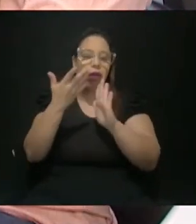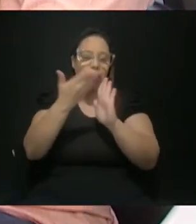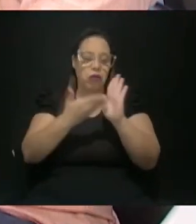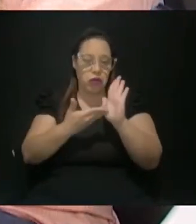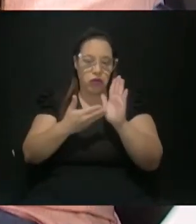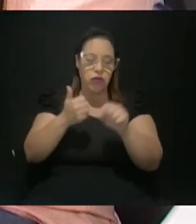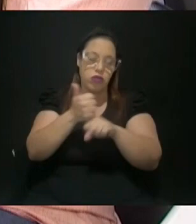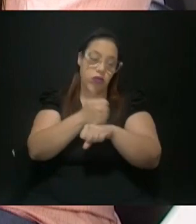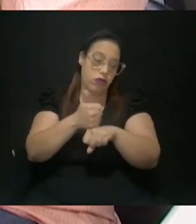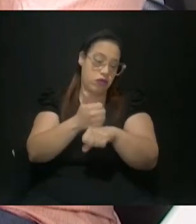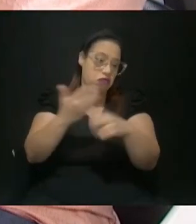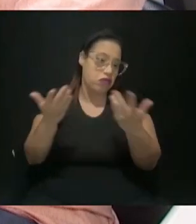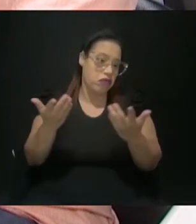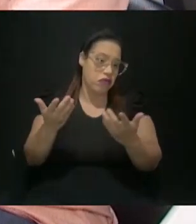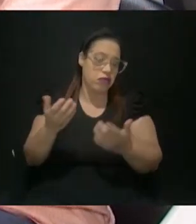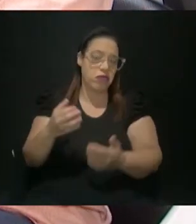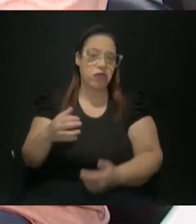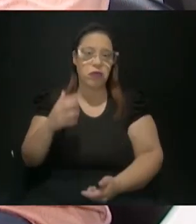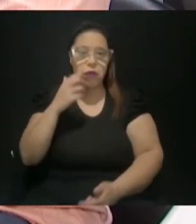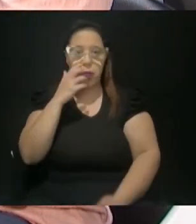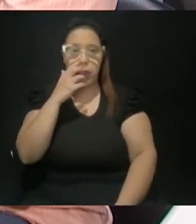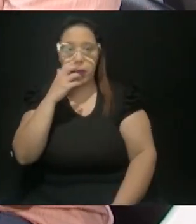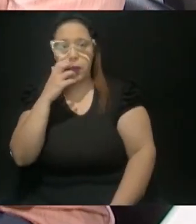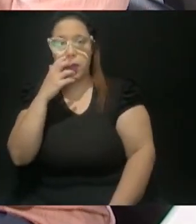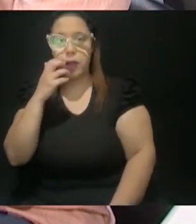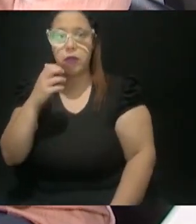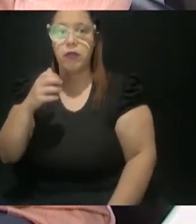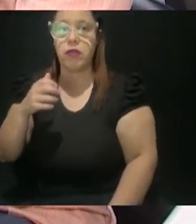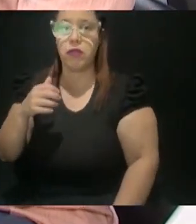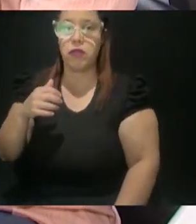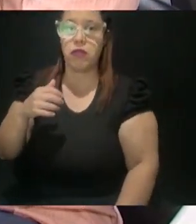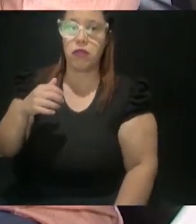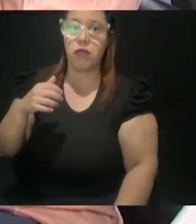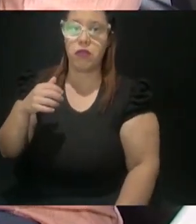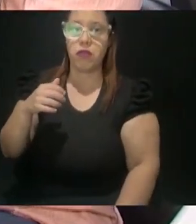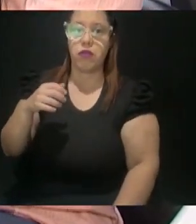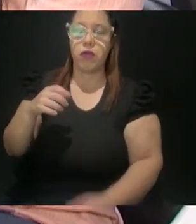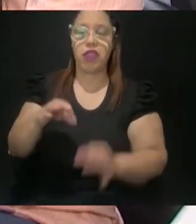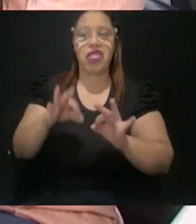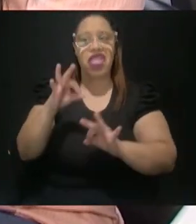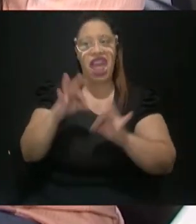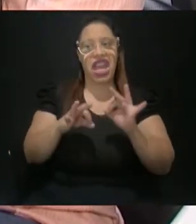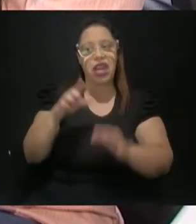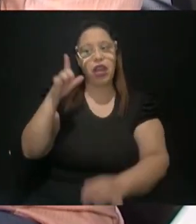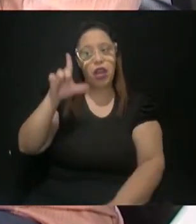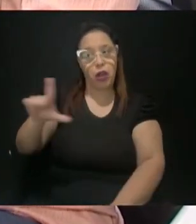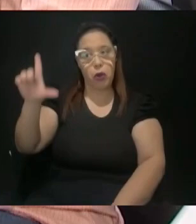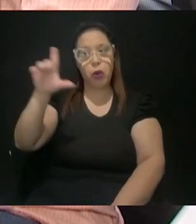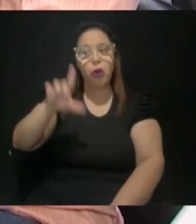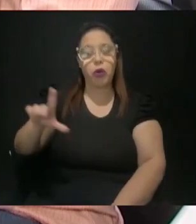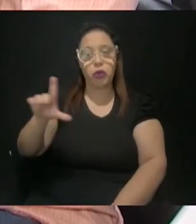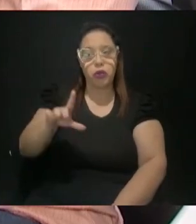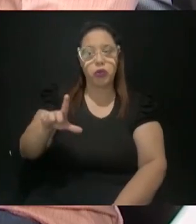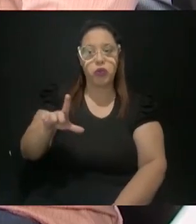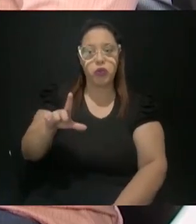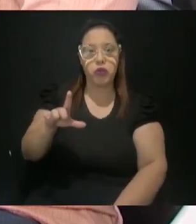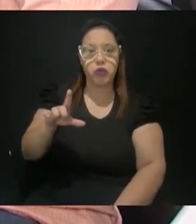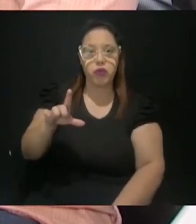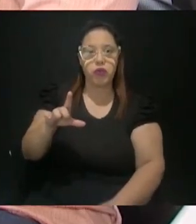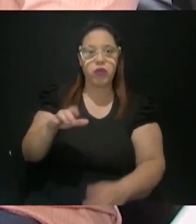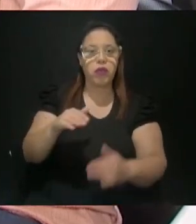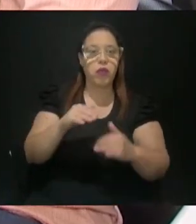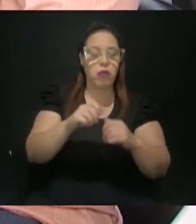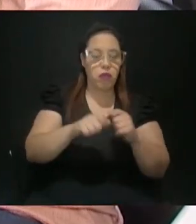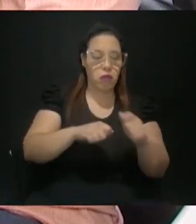O perfil, ele é mais um perfil técnico e lógico, porque ele vai trabalhar na manutenção de